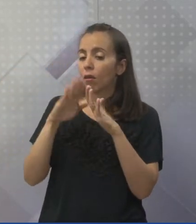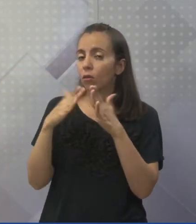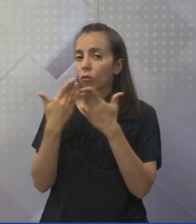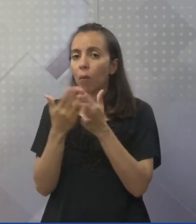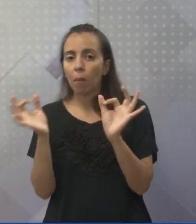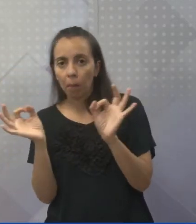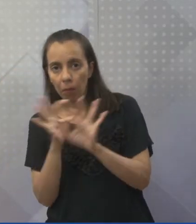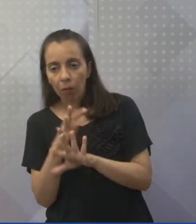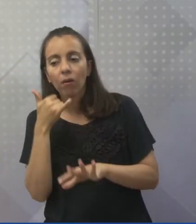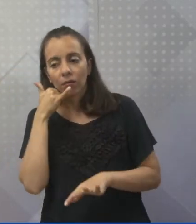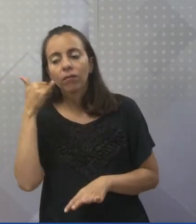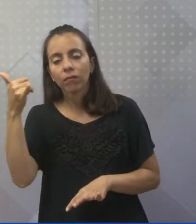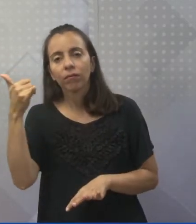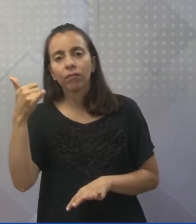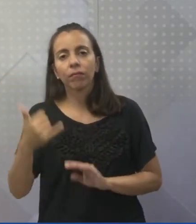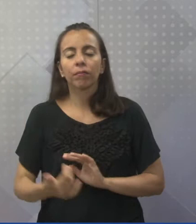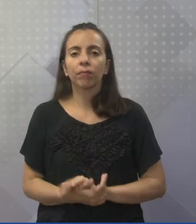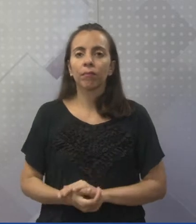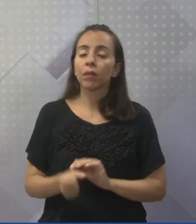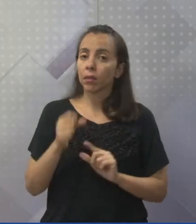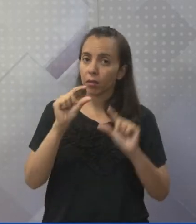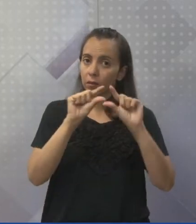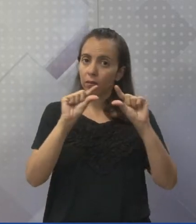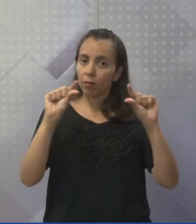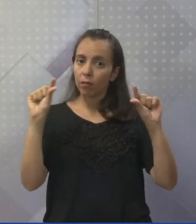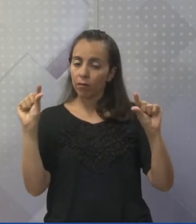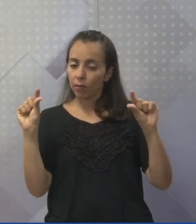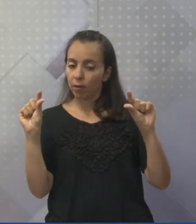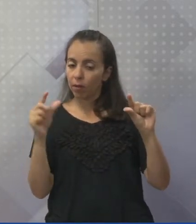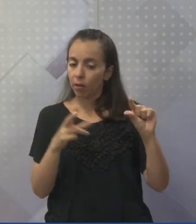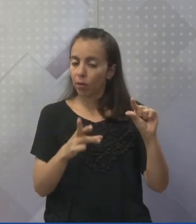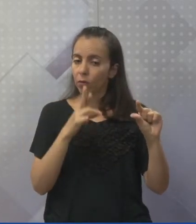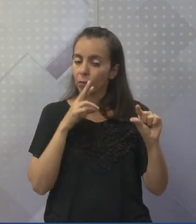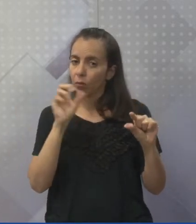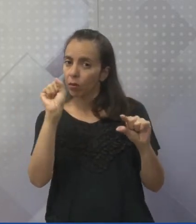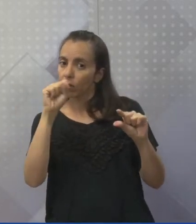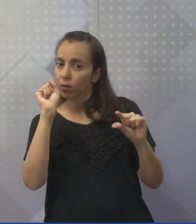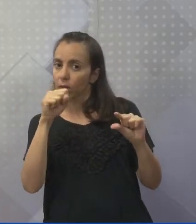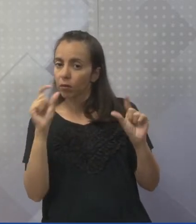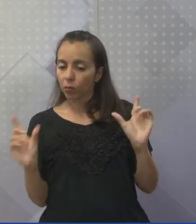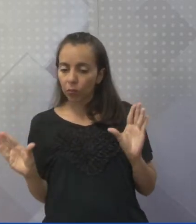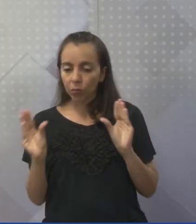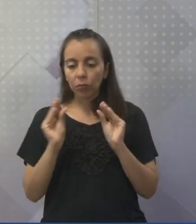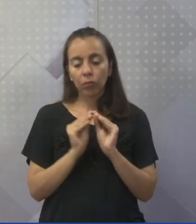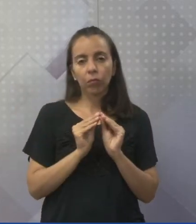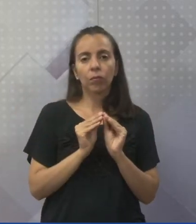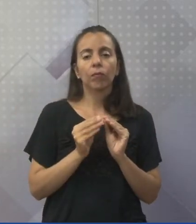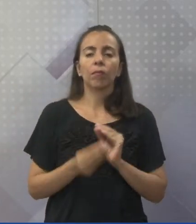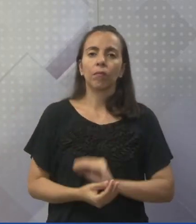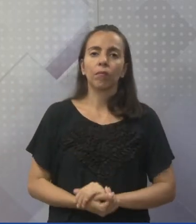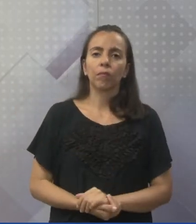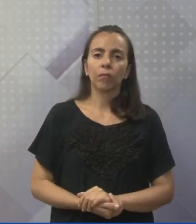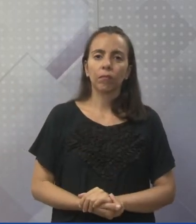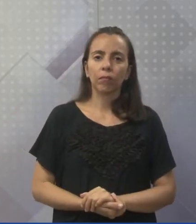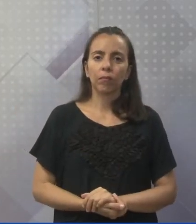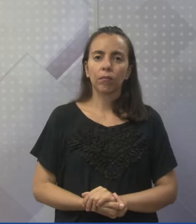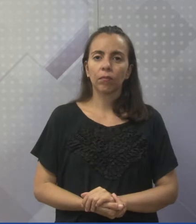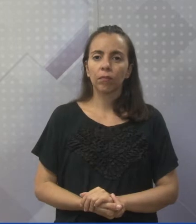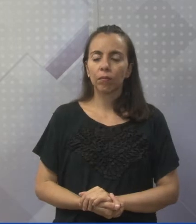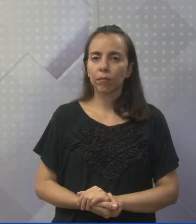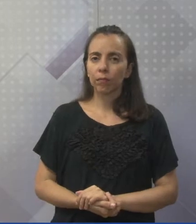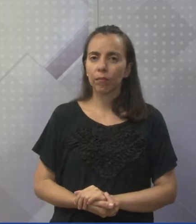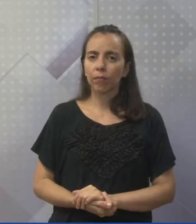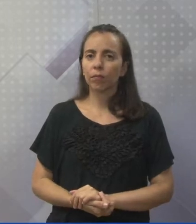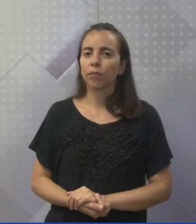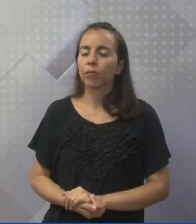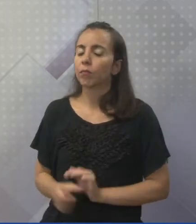Então, se eu fosse colocar essa frase na afirmativa contraída, né? Então, eu